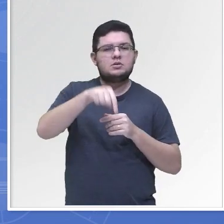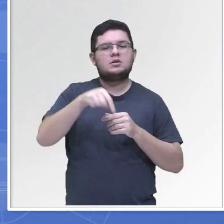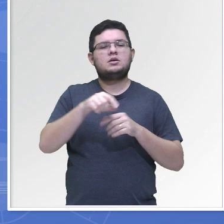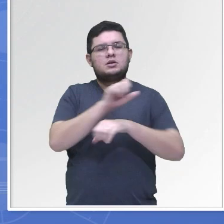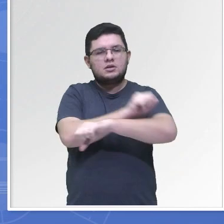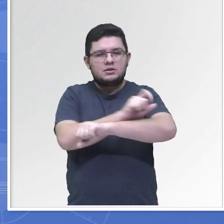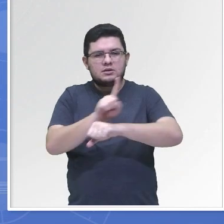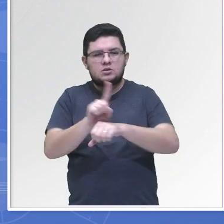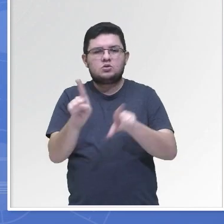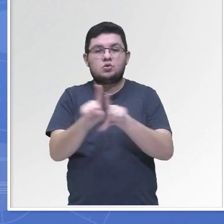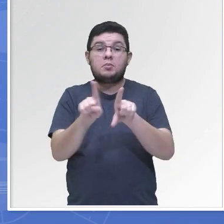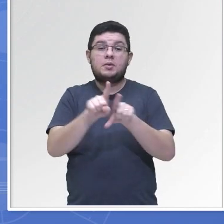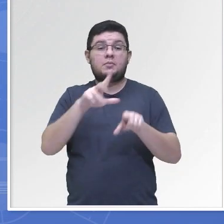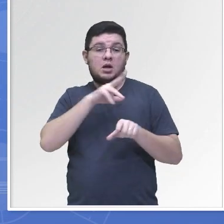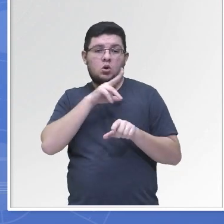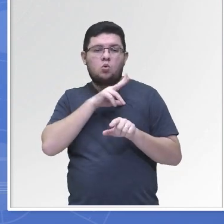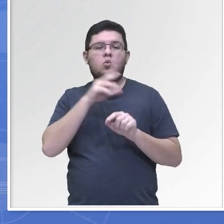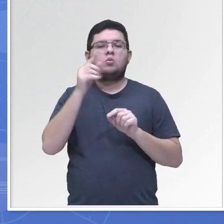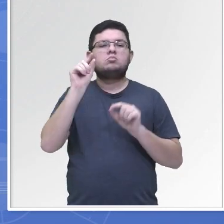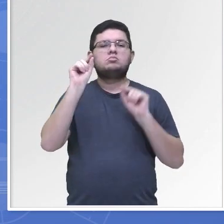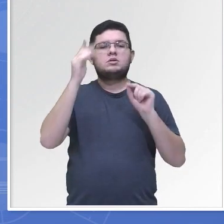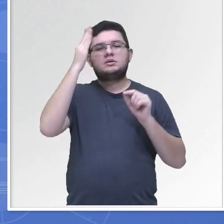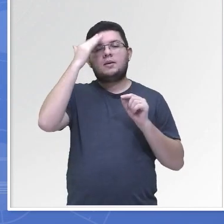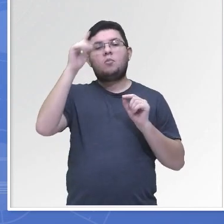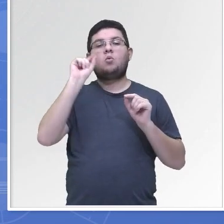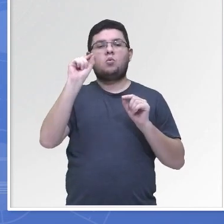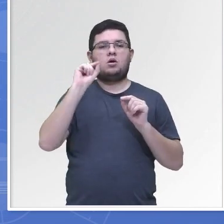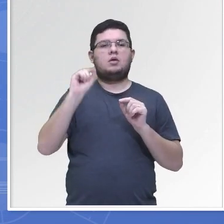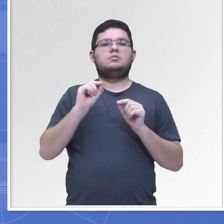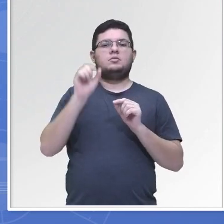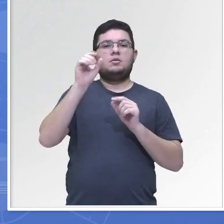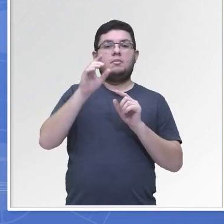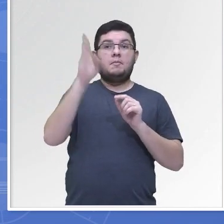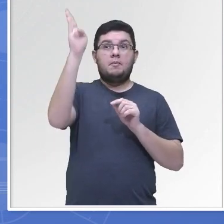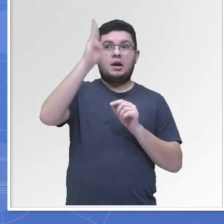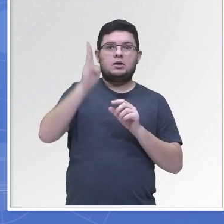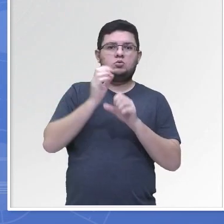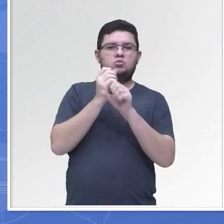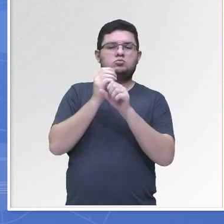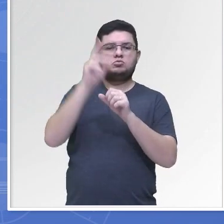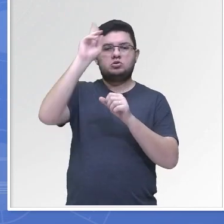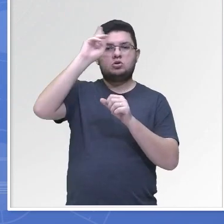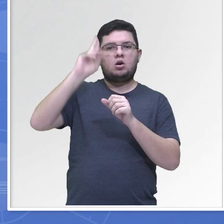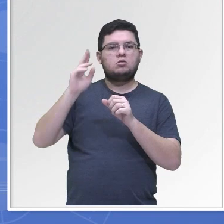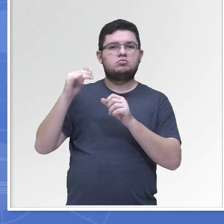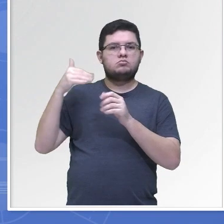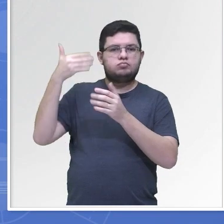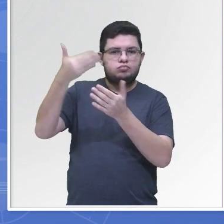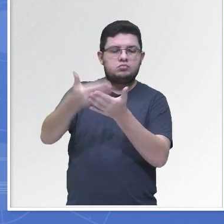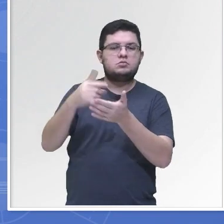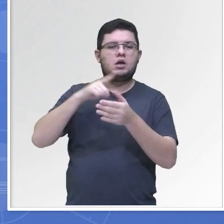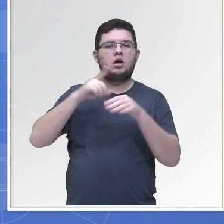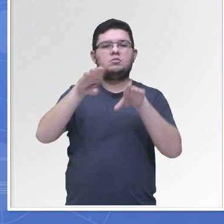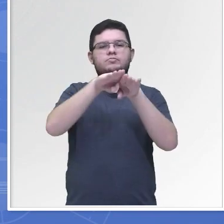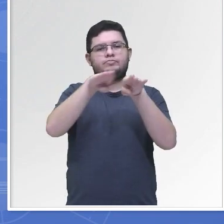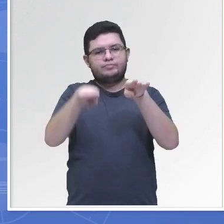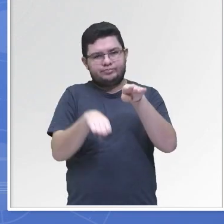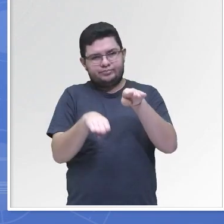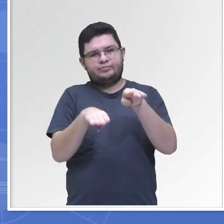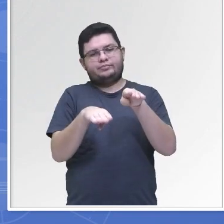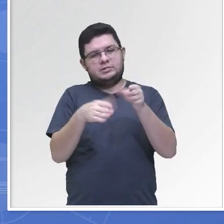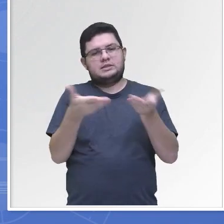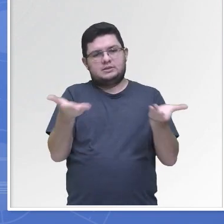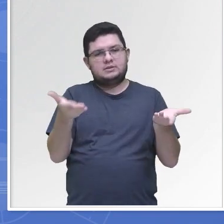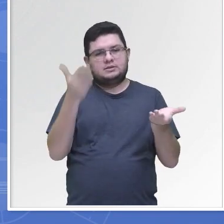também, que o nosso processo histórico brasileiro, ele já nasce com uma desigualdade social muito grande, não é